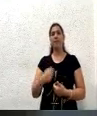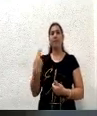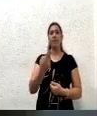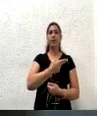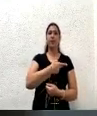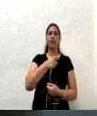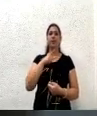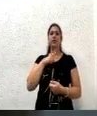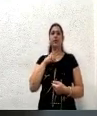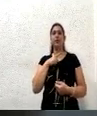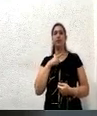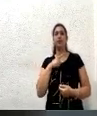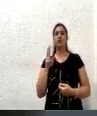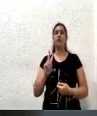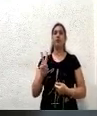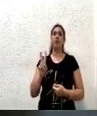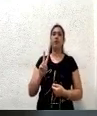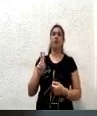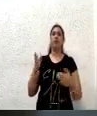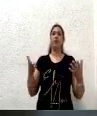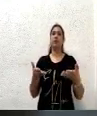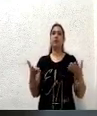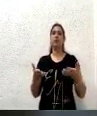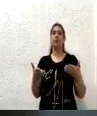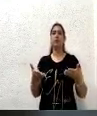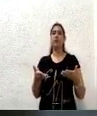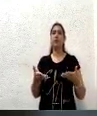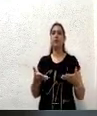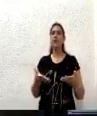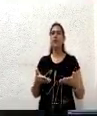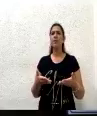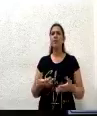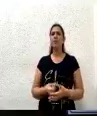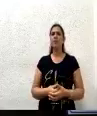Solicito que os vereadores façam a votação pelo sistema.